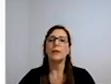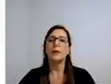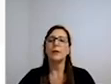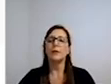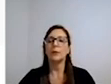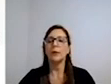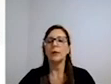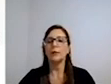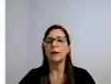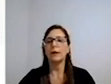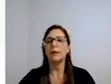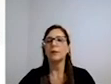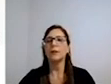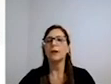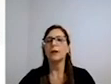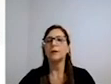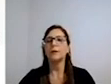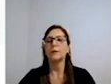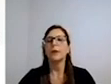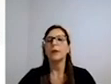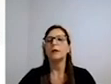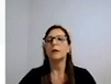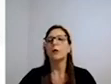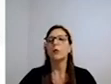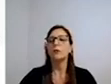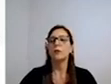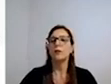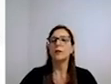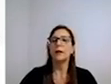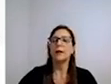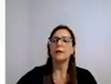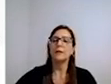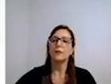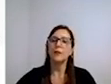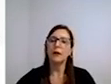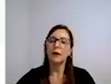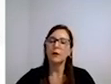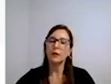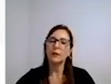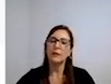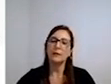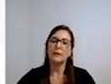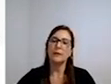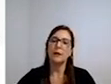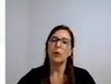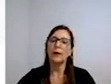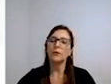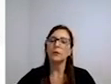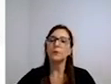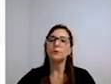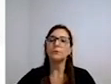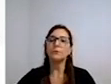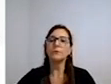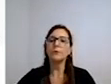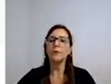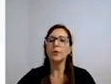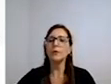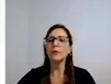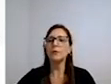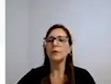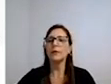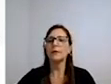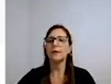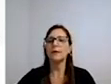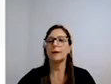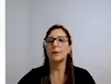recebe a determinada área afetada. Então, quando afetar a cervical, né, na C4, nós temos